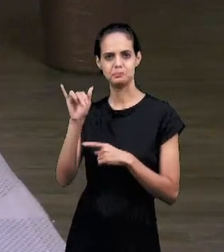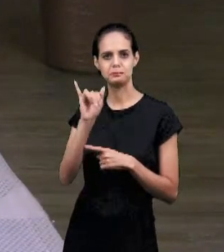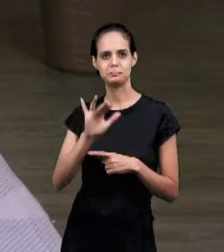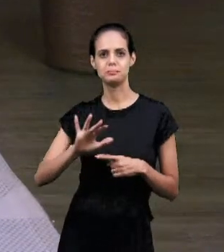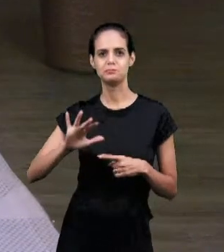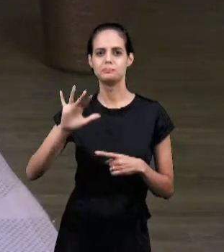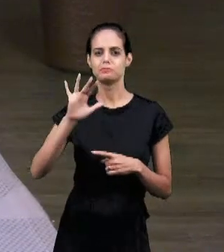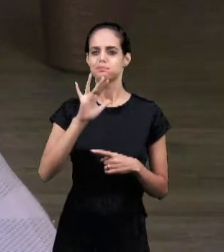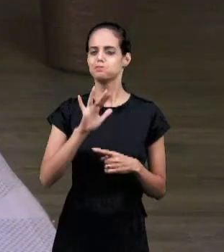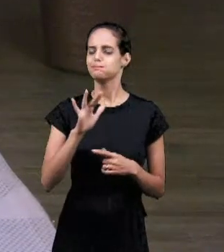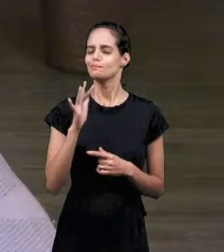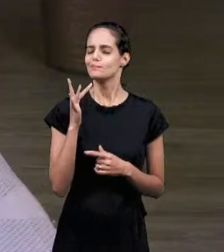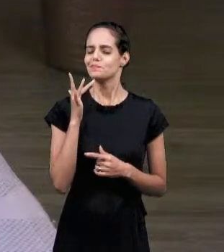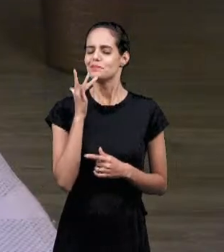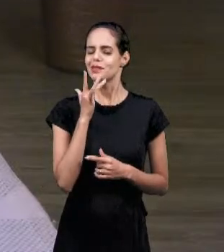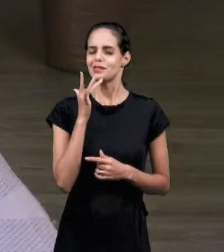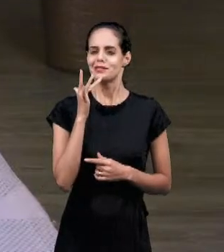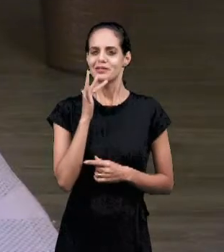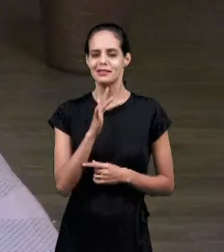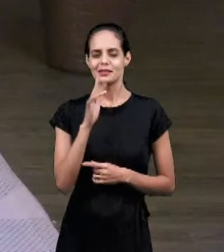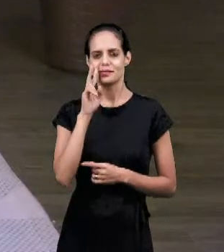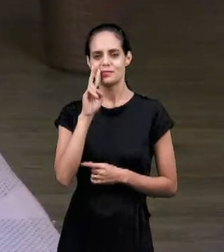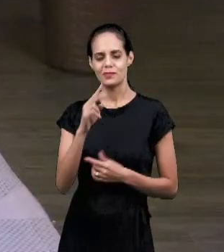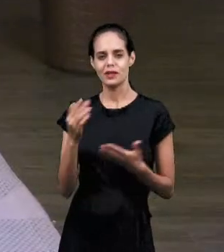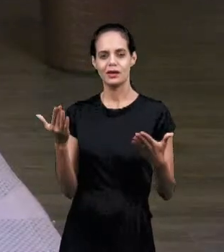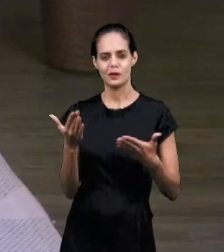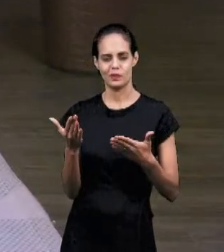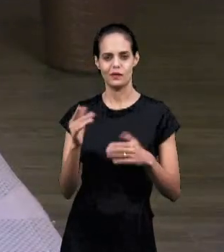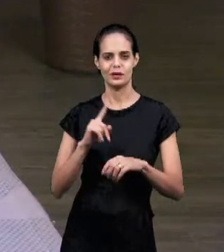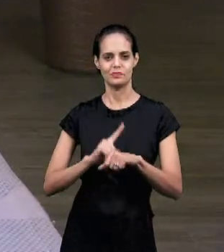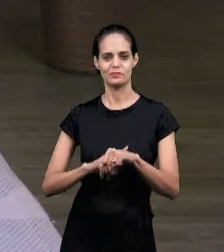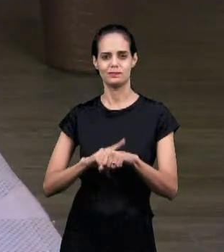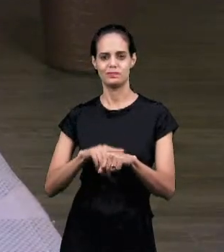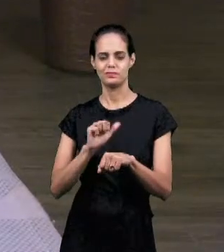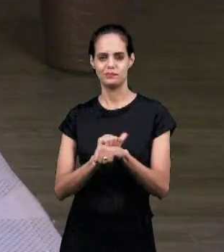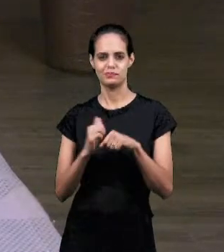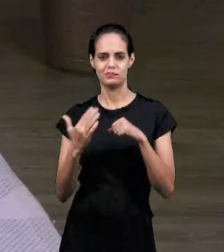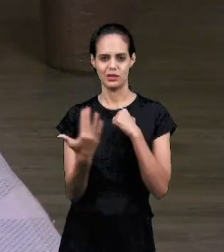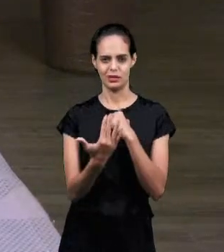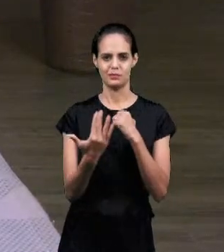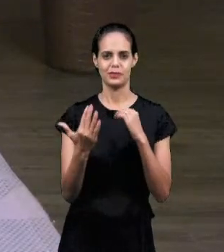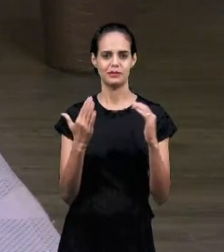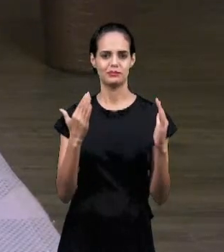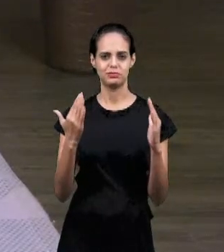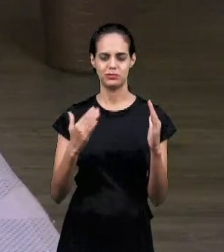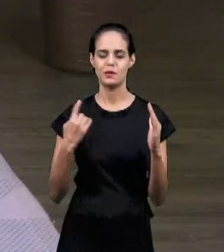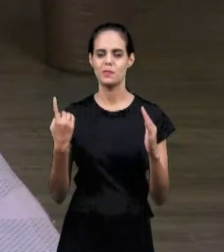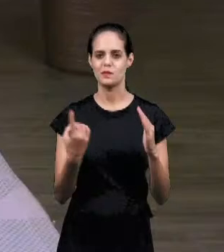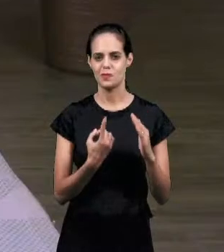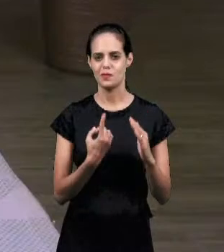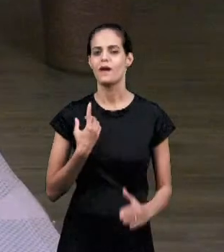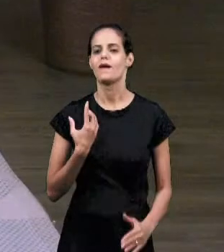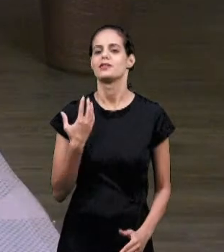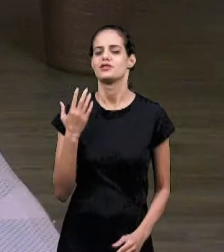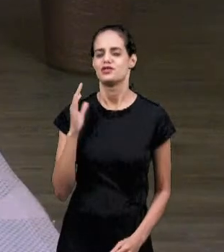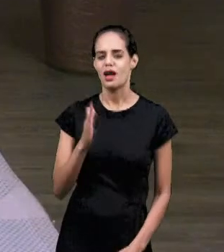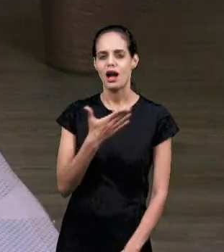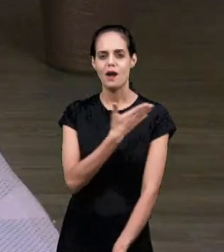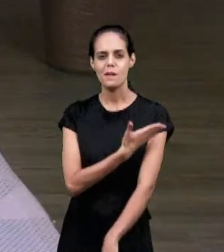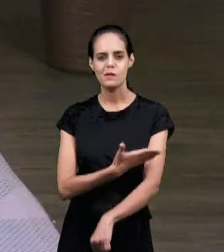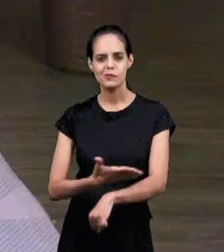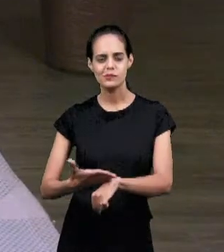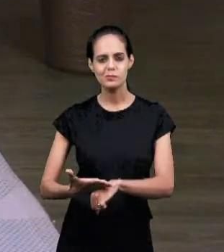é tão gostoso de assistir, né? Nesse período de pandemia, nós nos acostumamos a ver essas imagens com a letra do louvor e